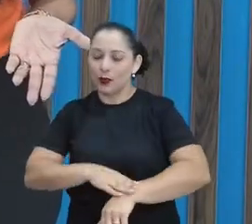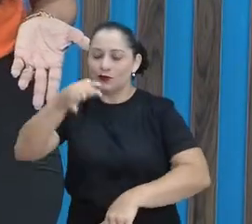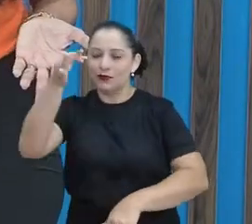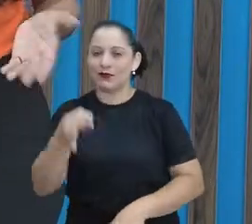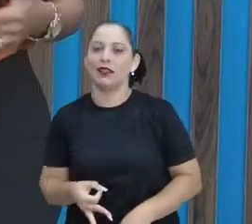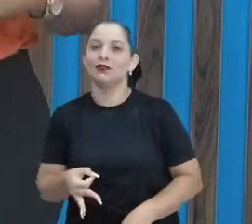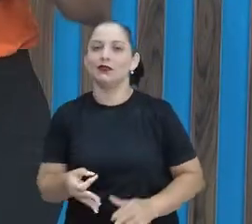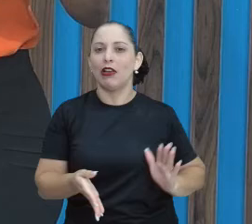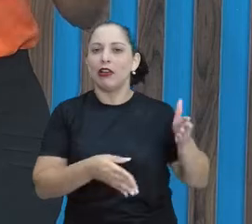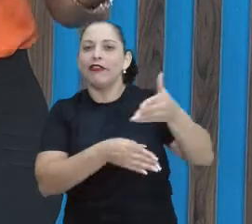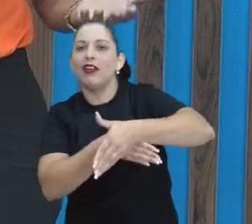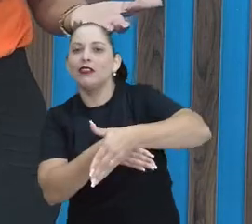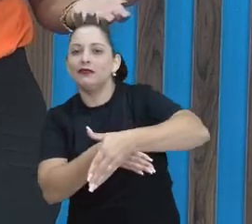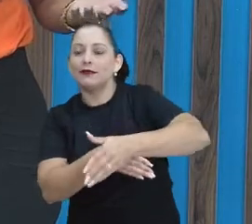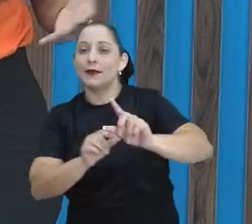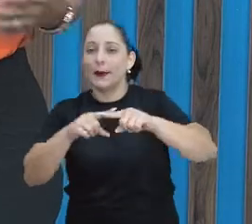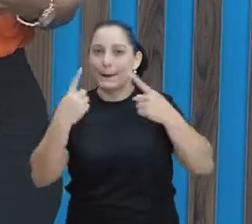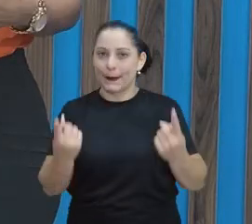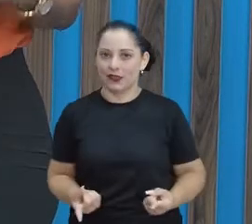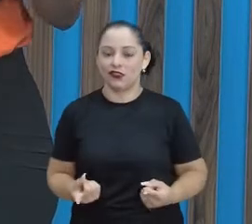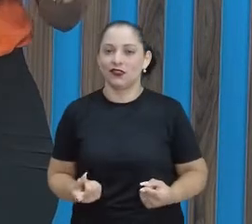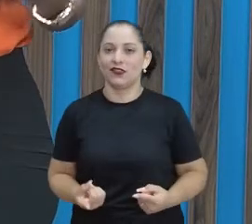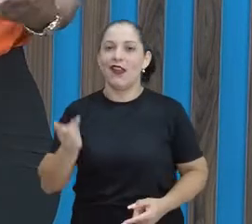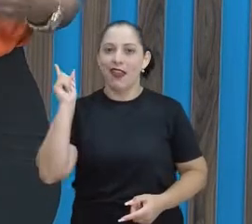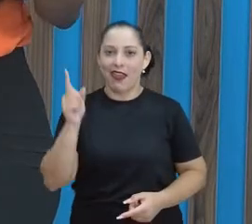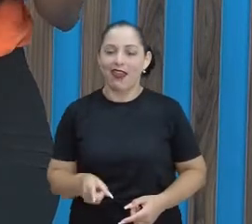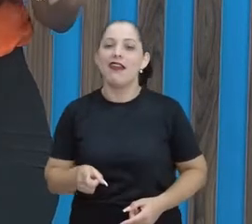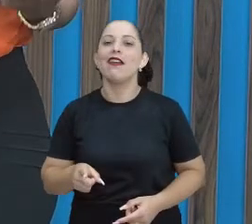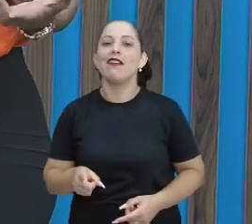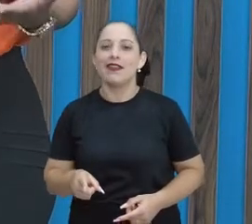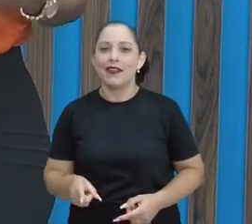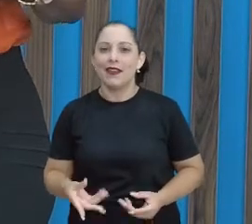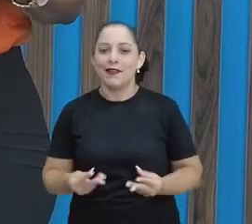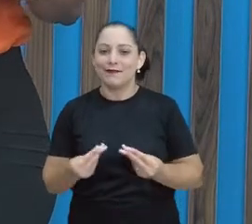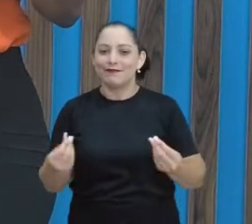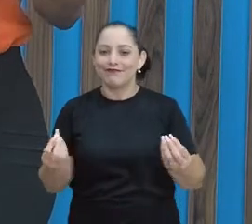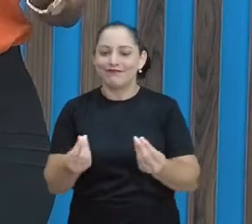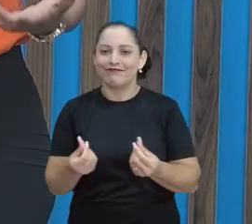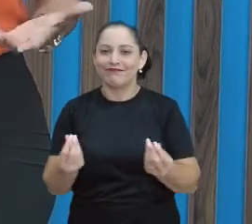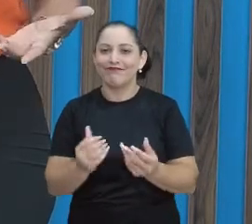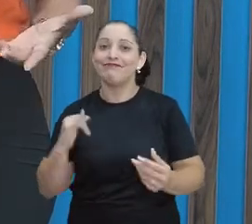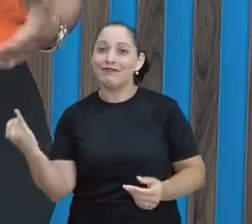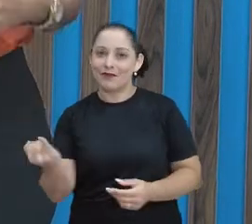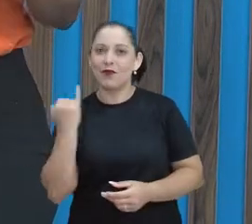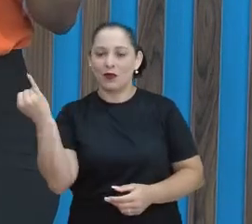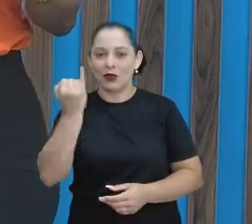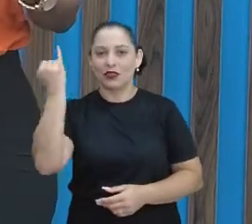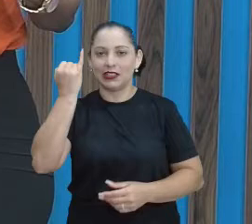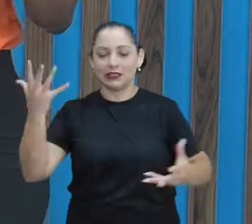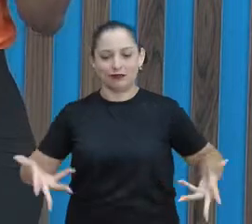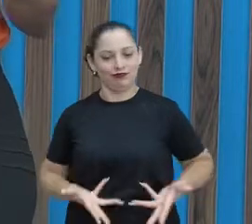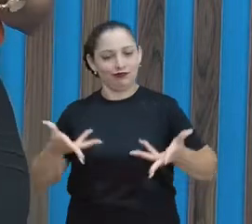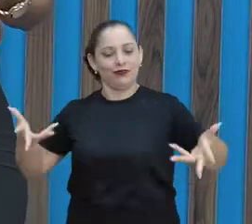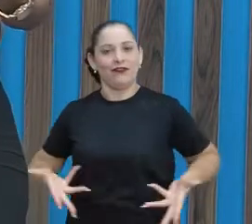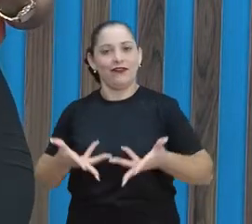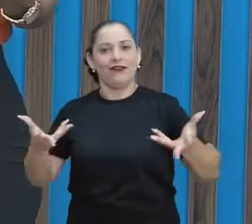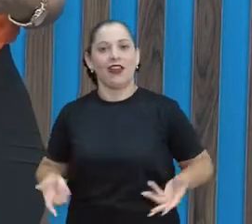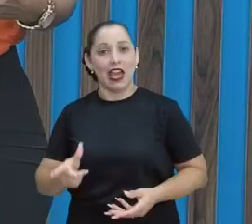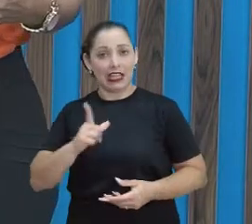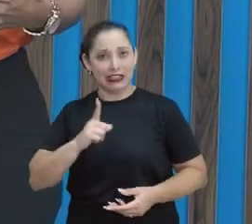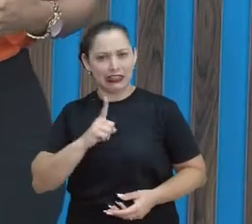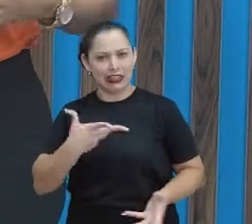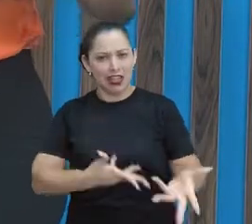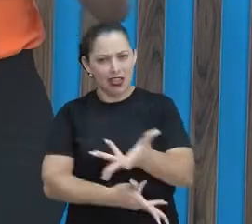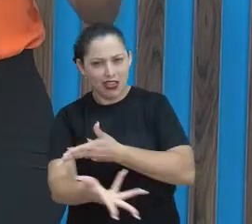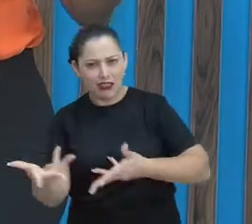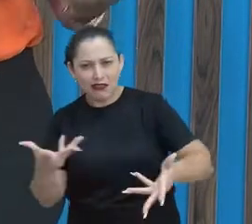com esse material. Mas aí, de fato, é um material muito interessante e é um material que traz